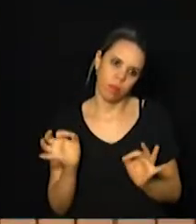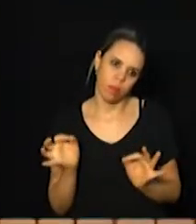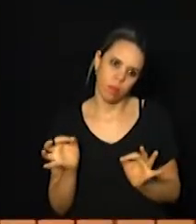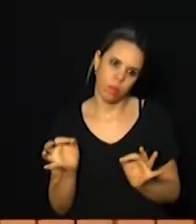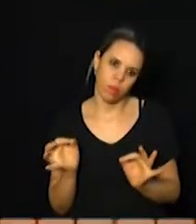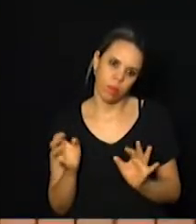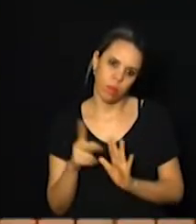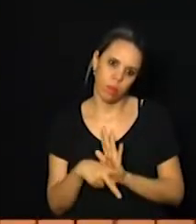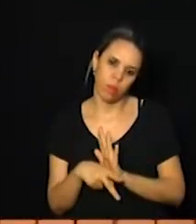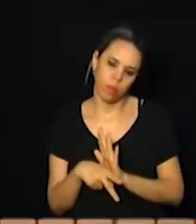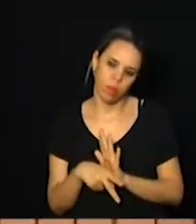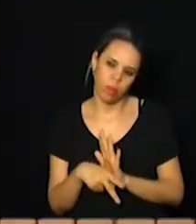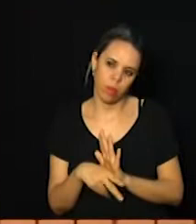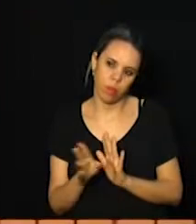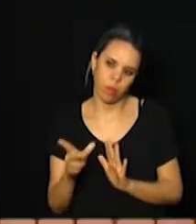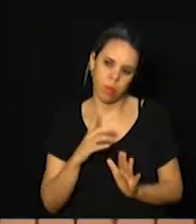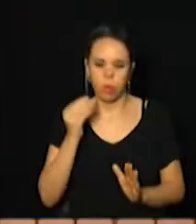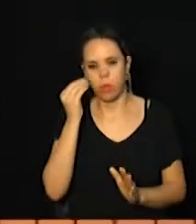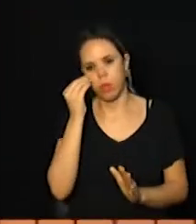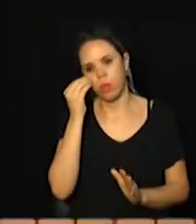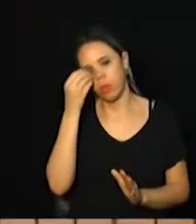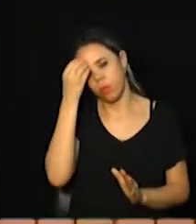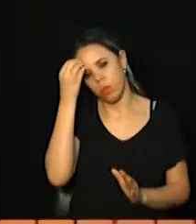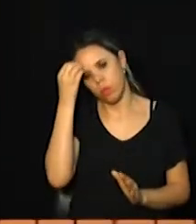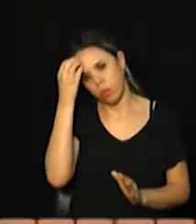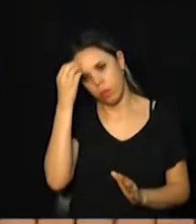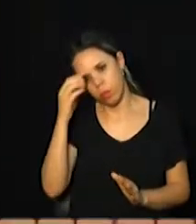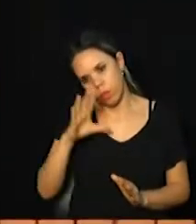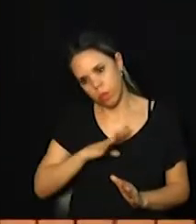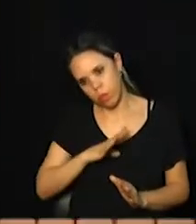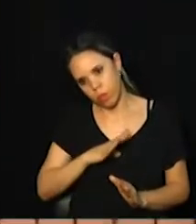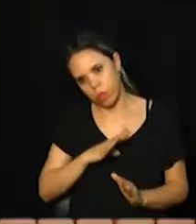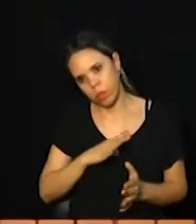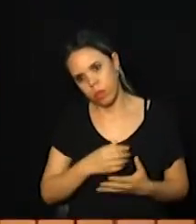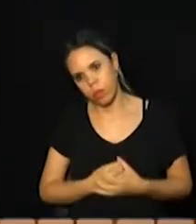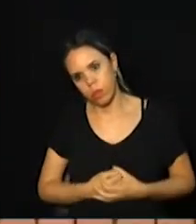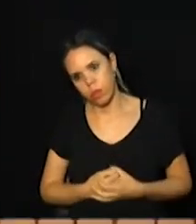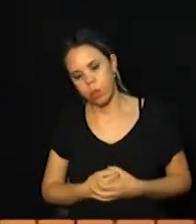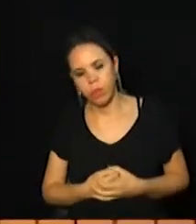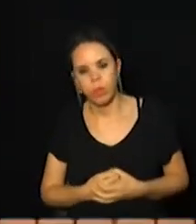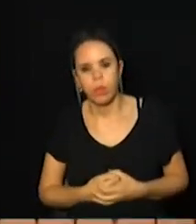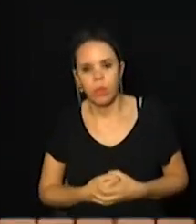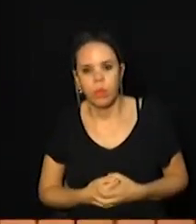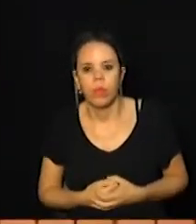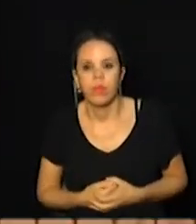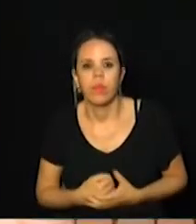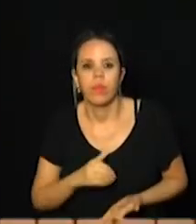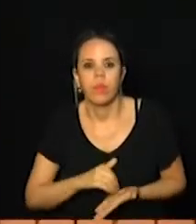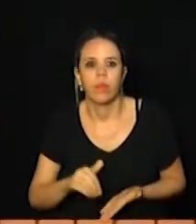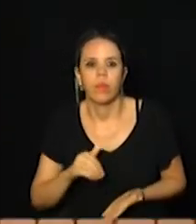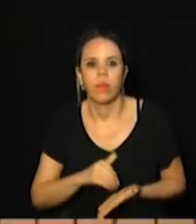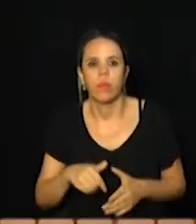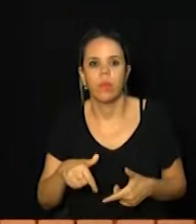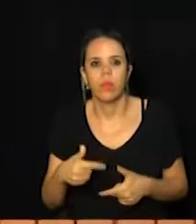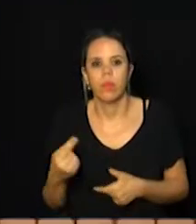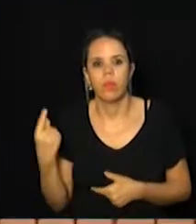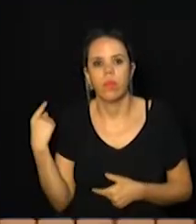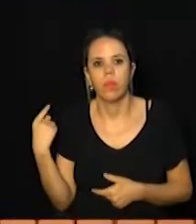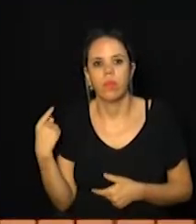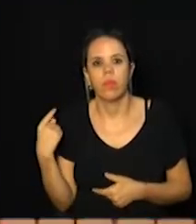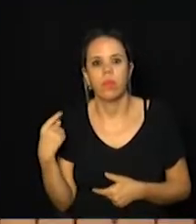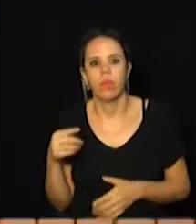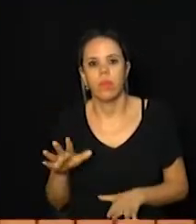que esse projeto Eu já tentei esse projeto na cidade aonde eu fui secretária do trabalho é